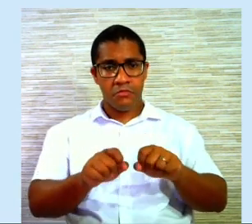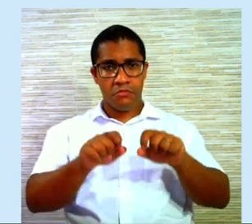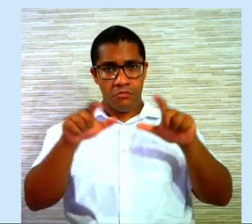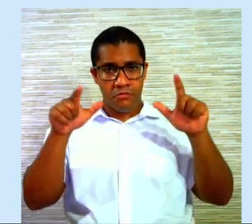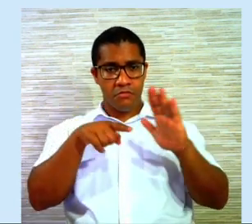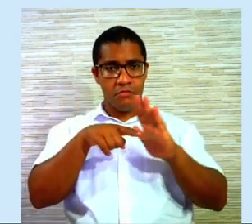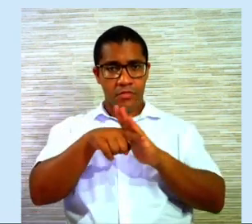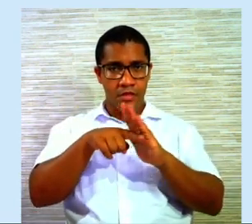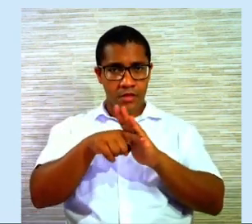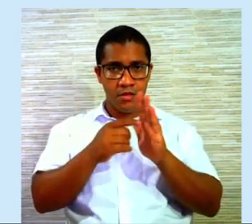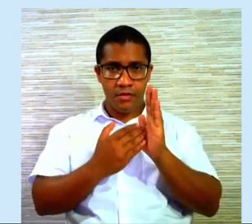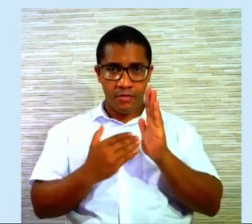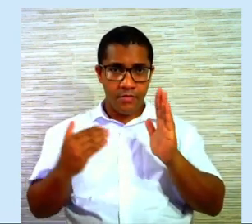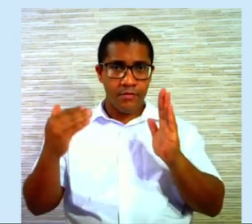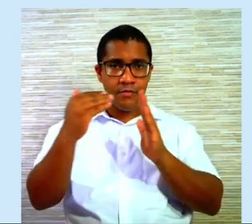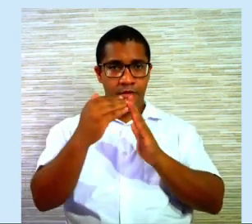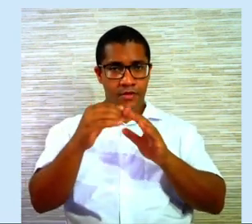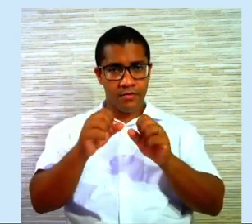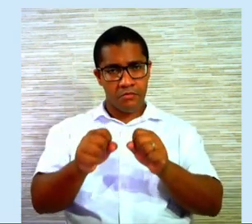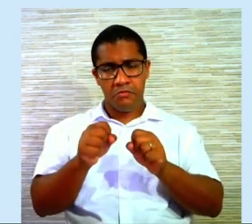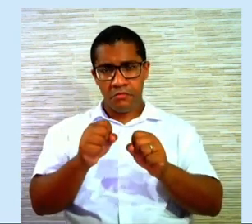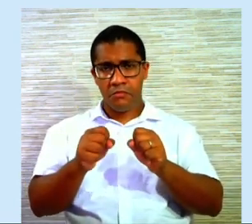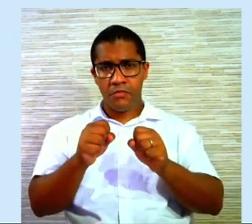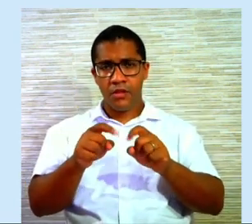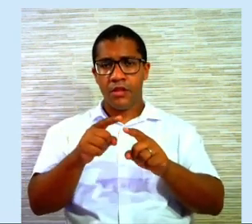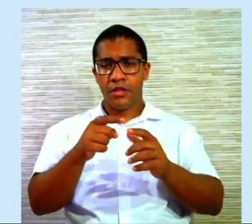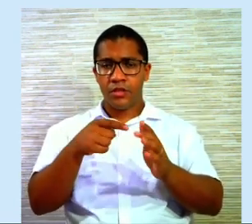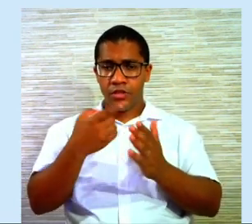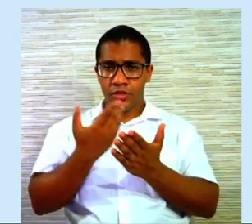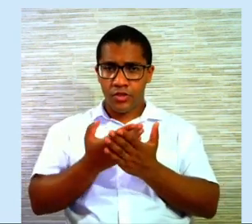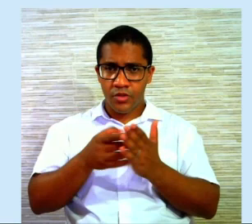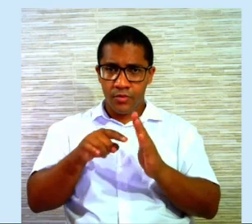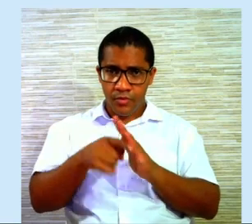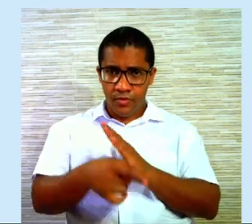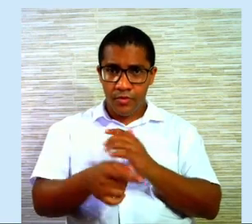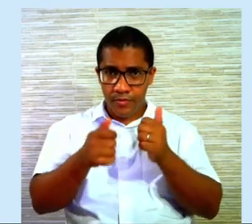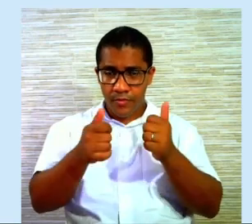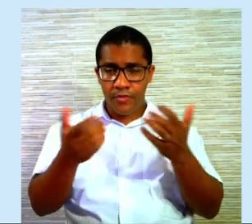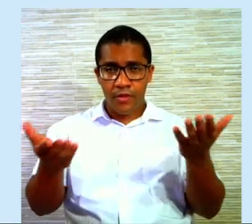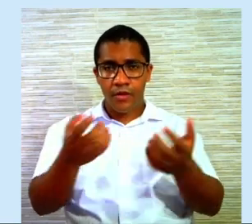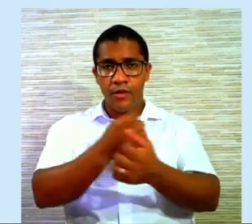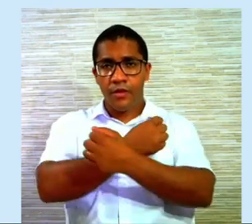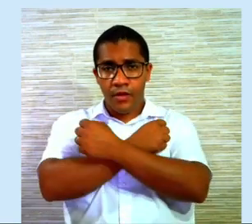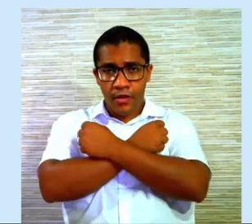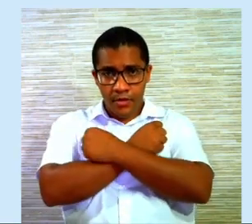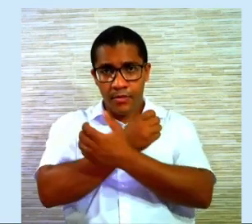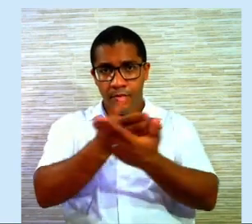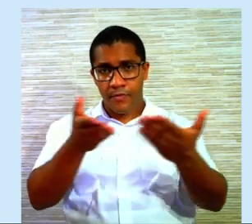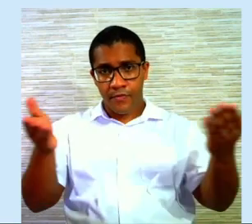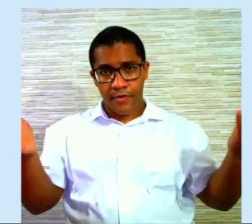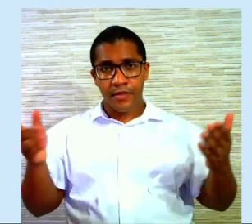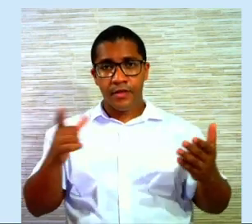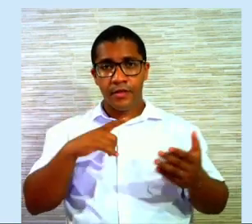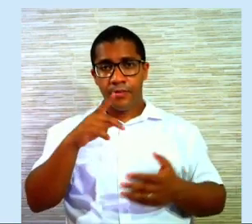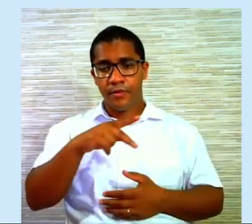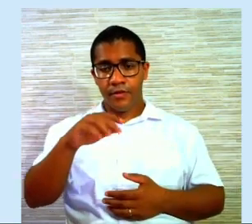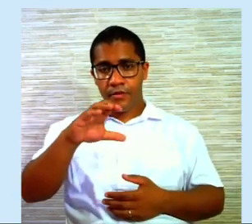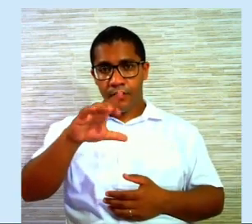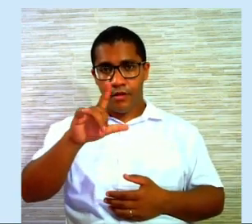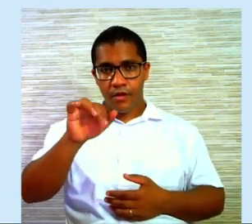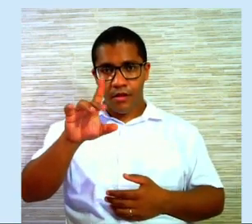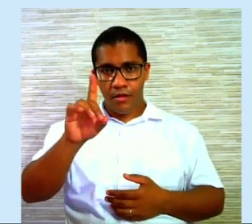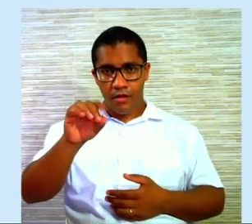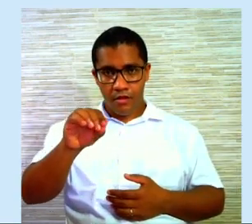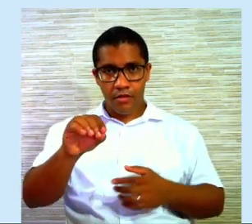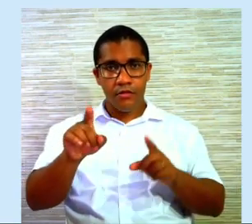eles poderão, na realidade, consultar essa referência e aprofundar seus estudos. E aqui eu deixo um abraço fraterno do